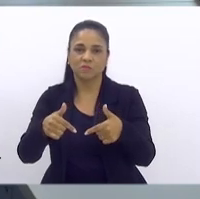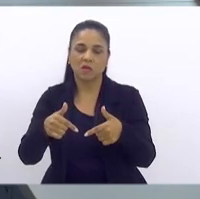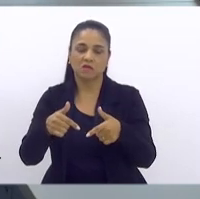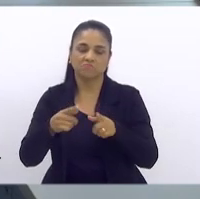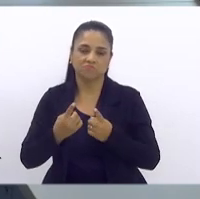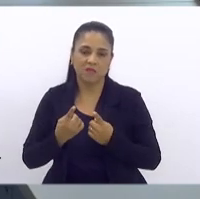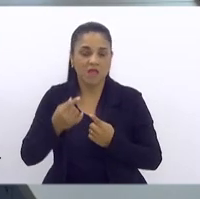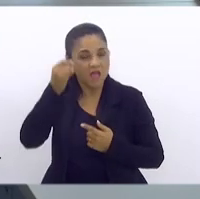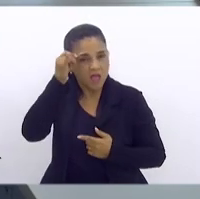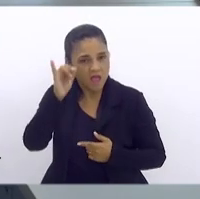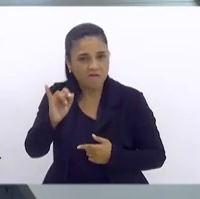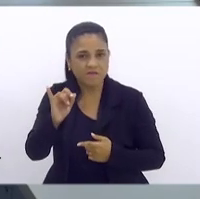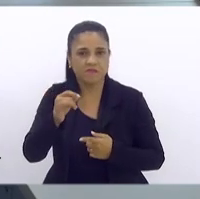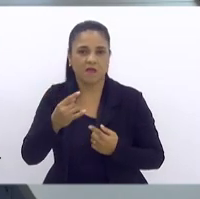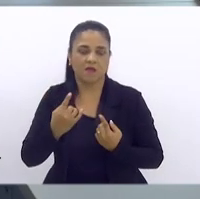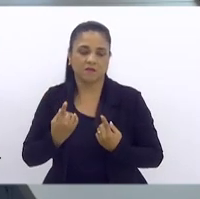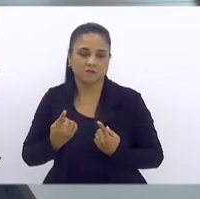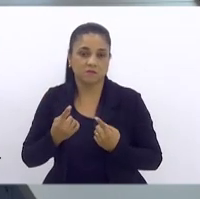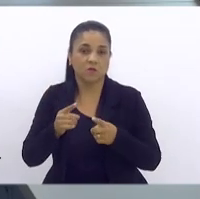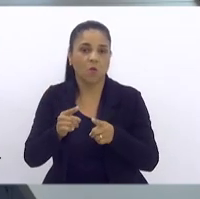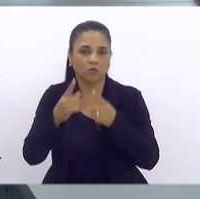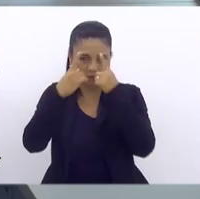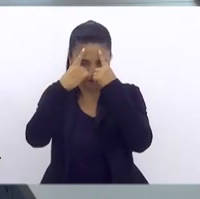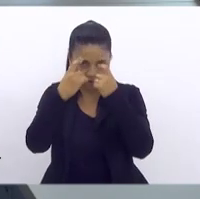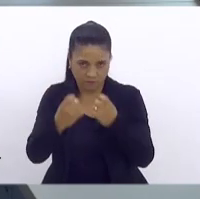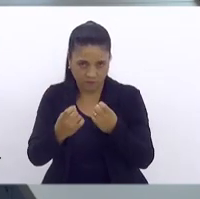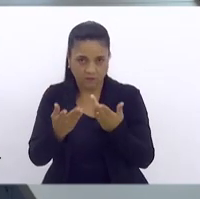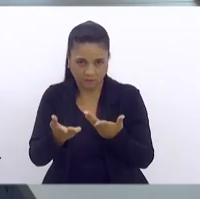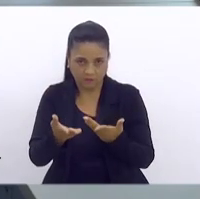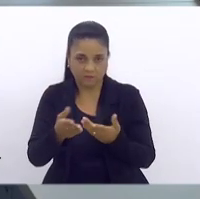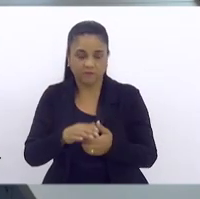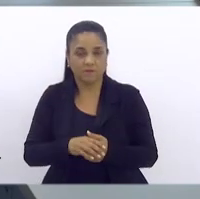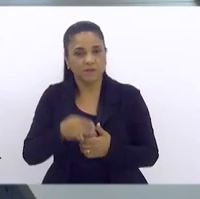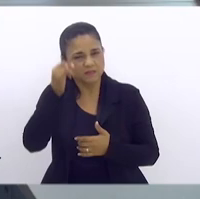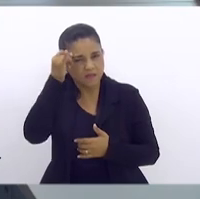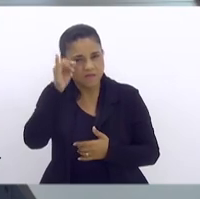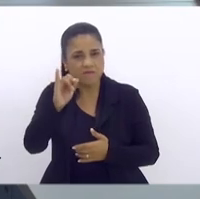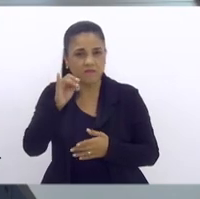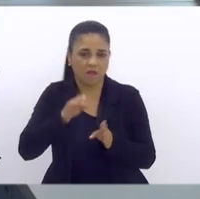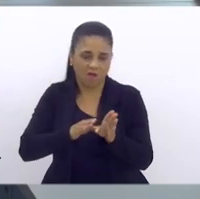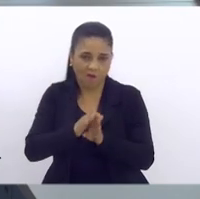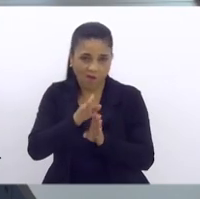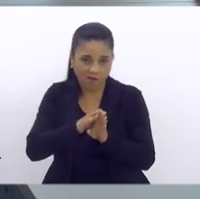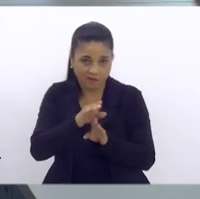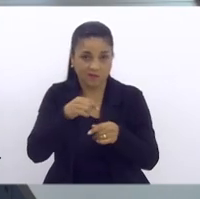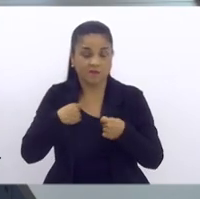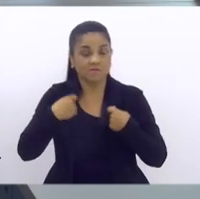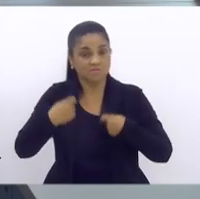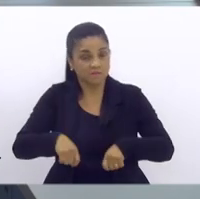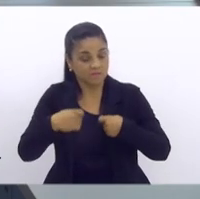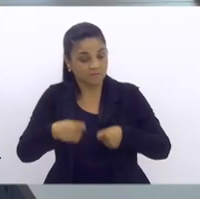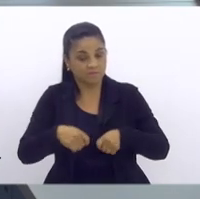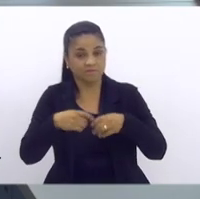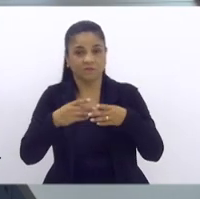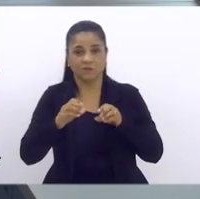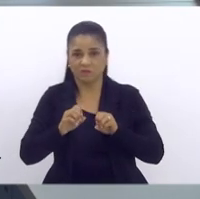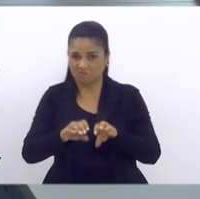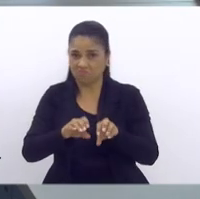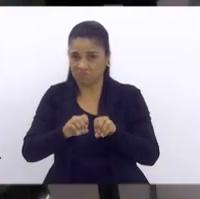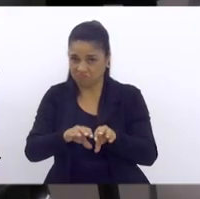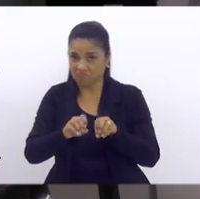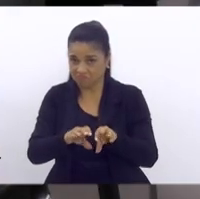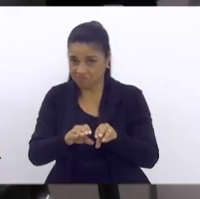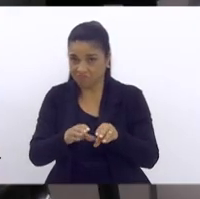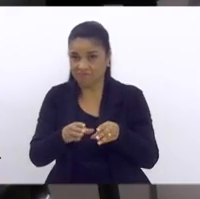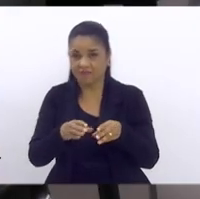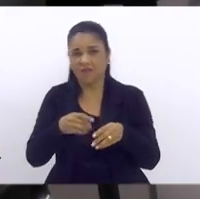vez mais essa violência. Mas acho que também é importante atentar que só o letramento midiático, ele... Nossa.